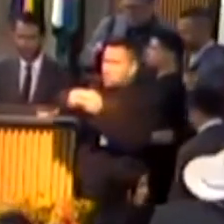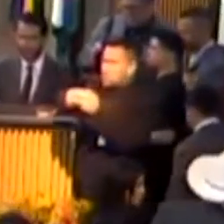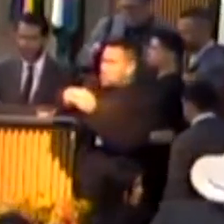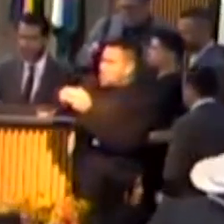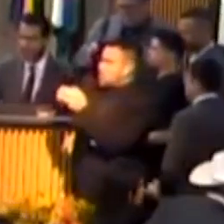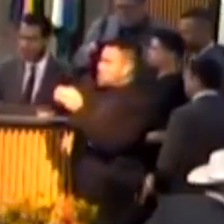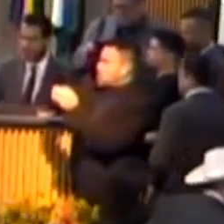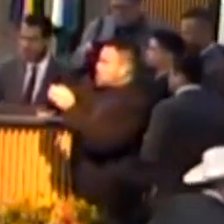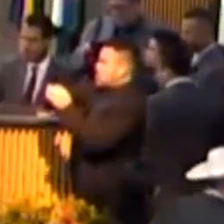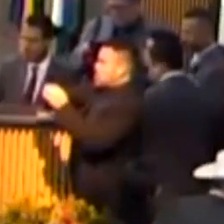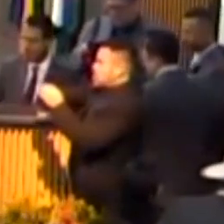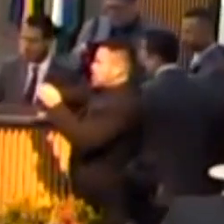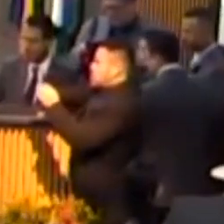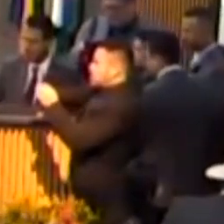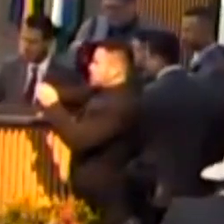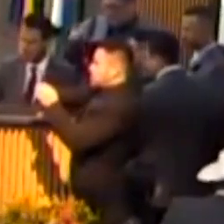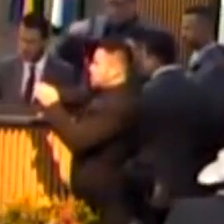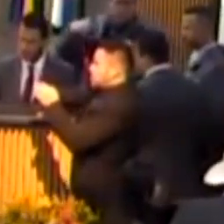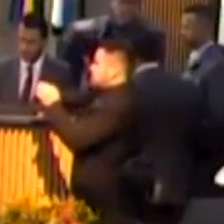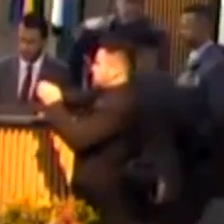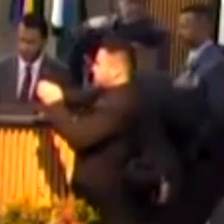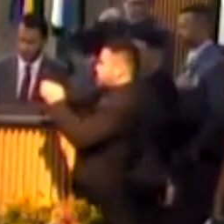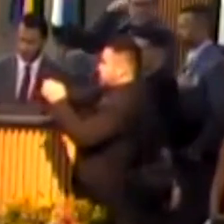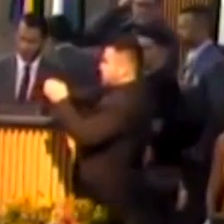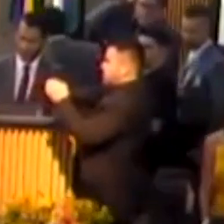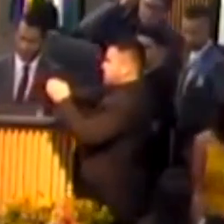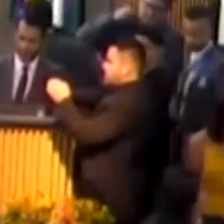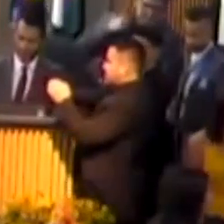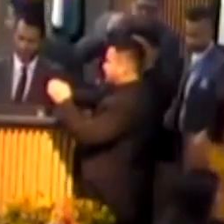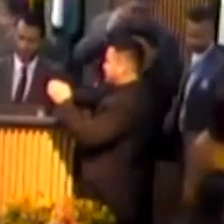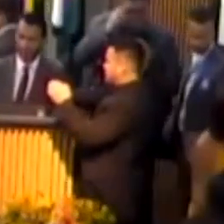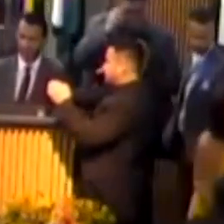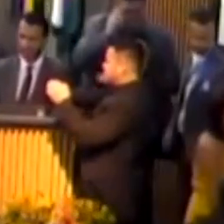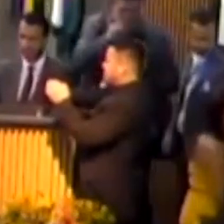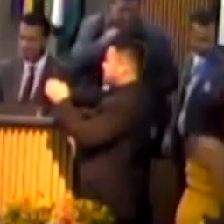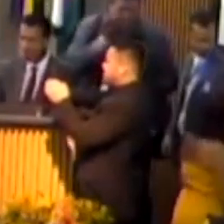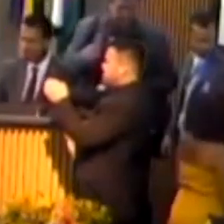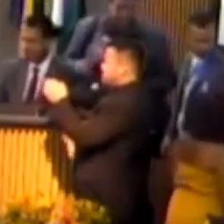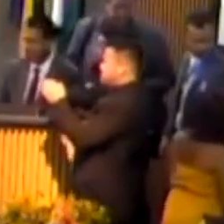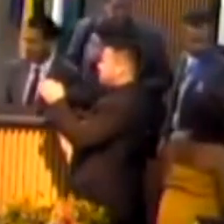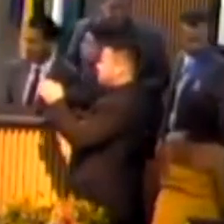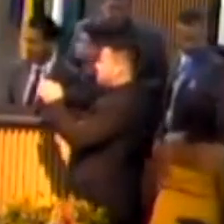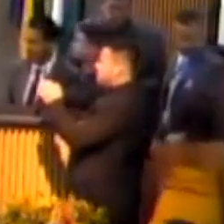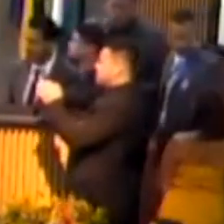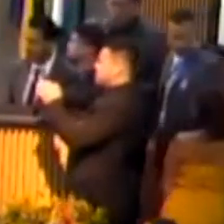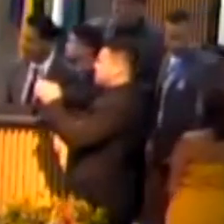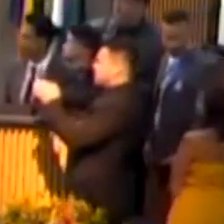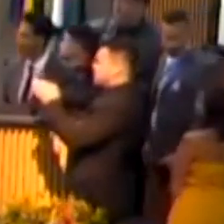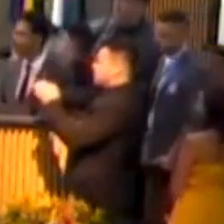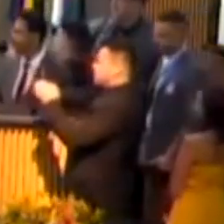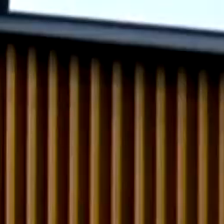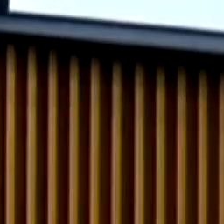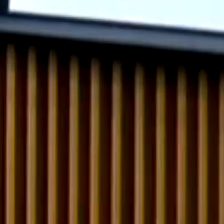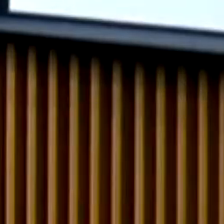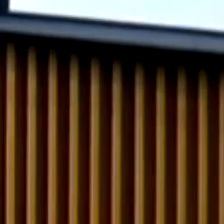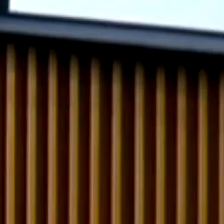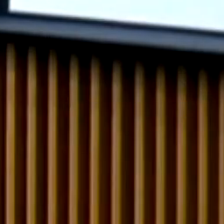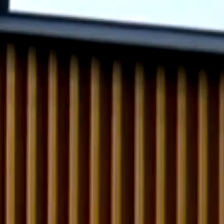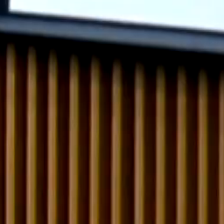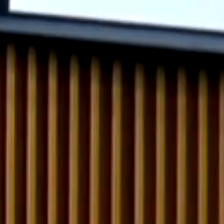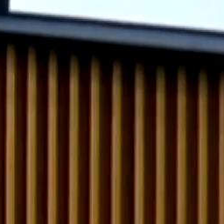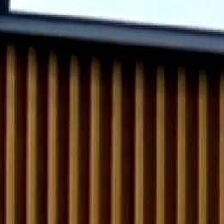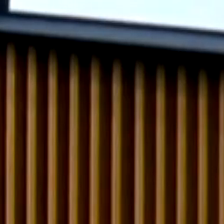o presidente Lula ainda tava estaria preso o PT quando assumiu tem que governar com o sistema na mão